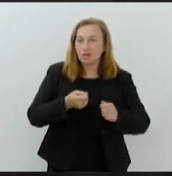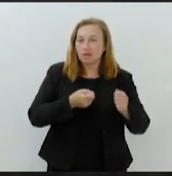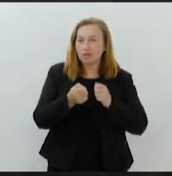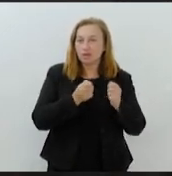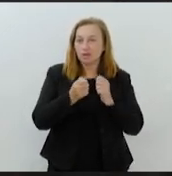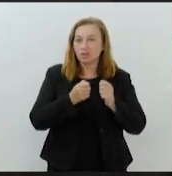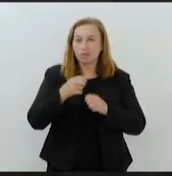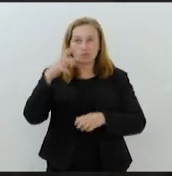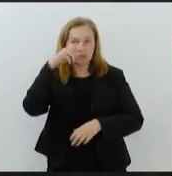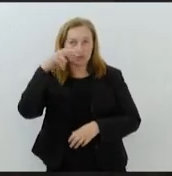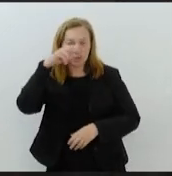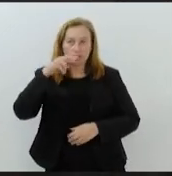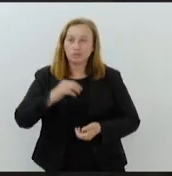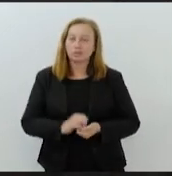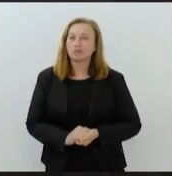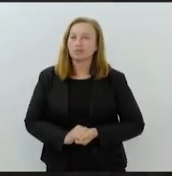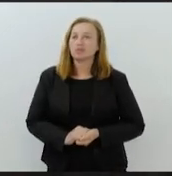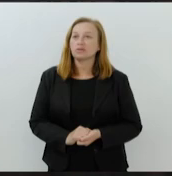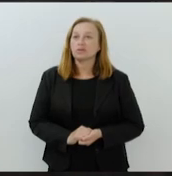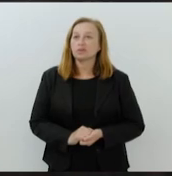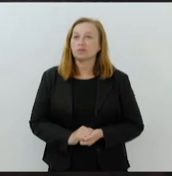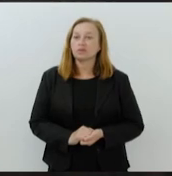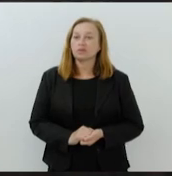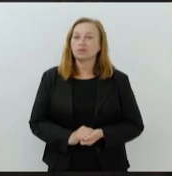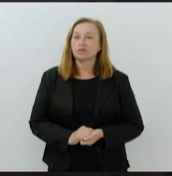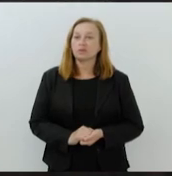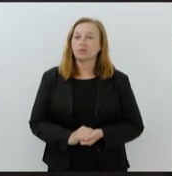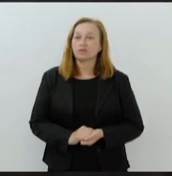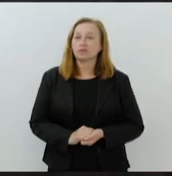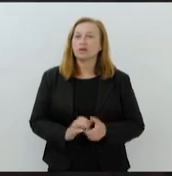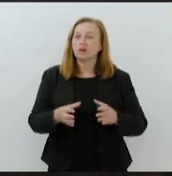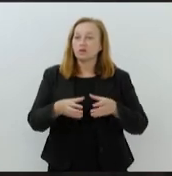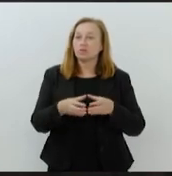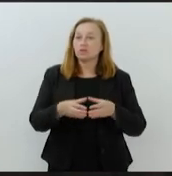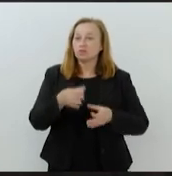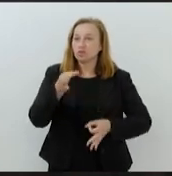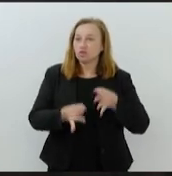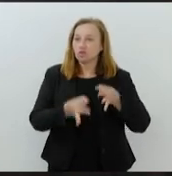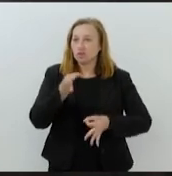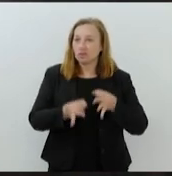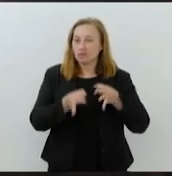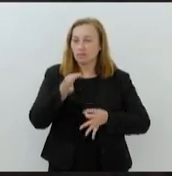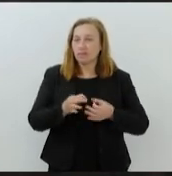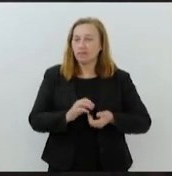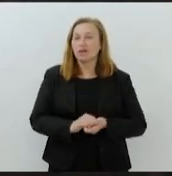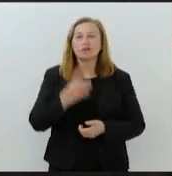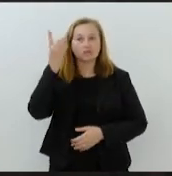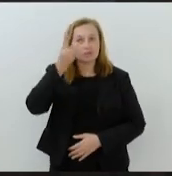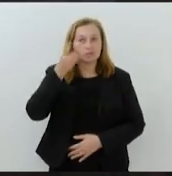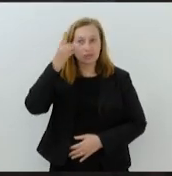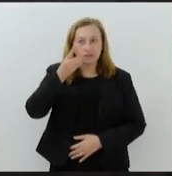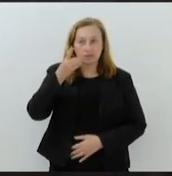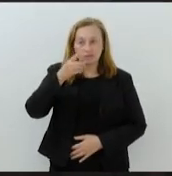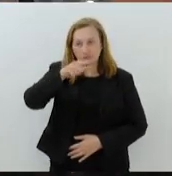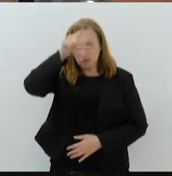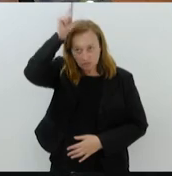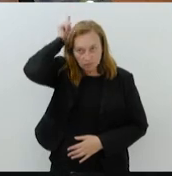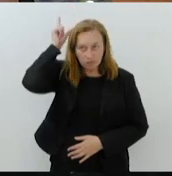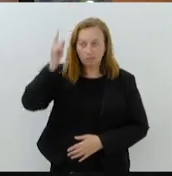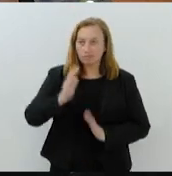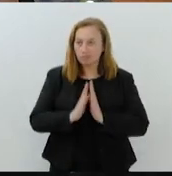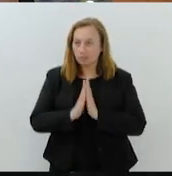Financeira e Controle. Para emitir parecer pela Comissão de Constituição e Justiça, deputado Luiz Paulo, por favor.